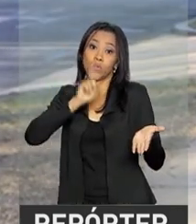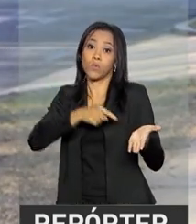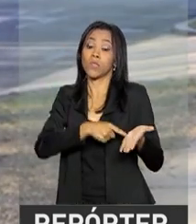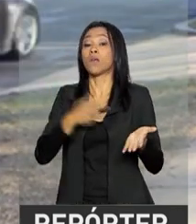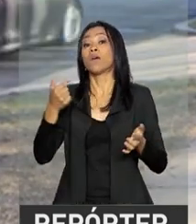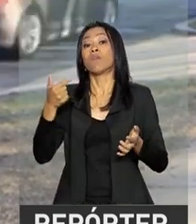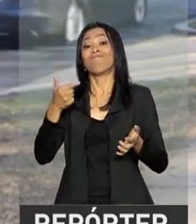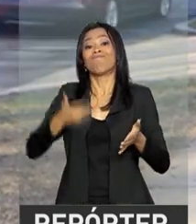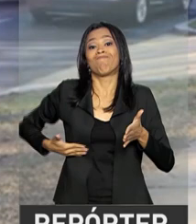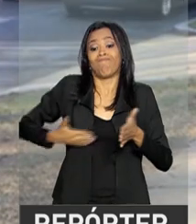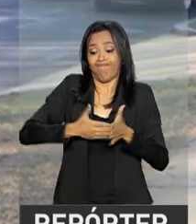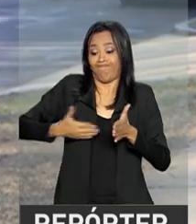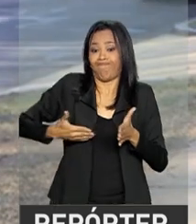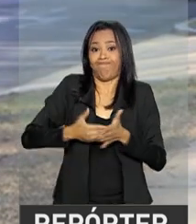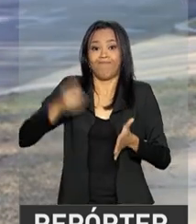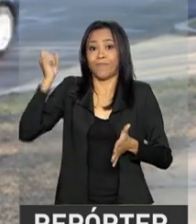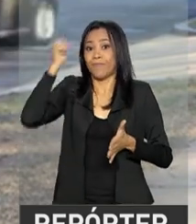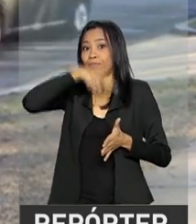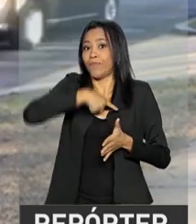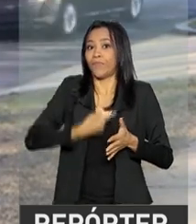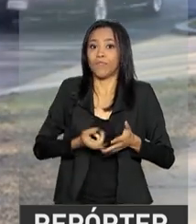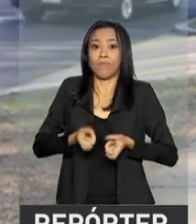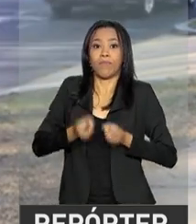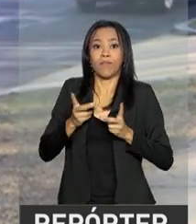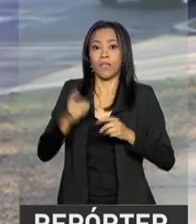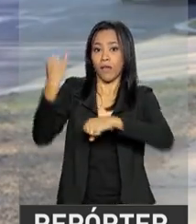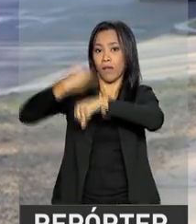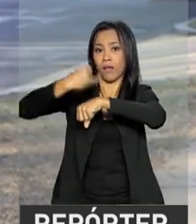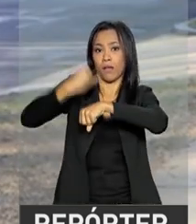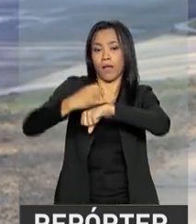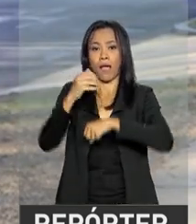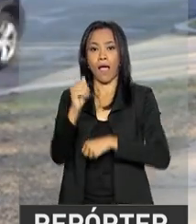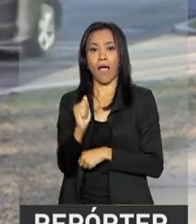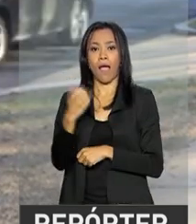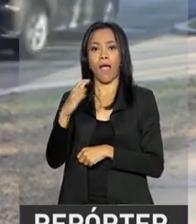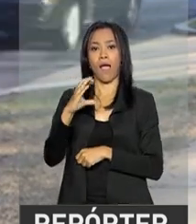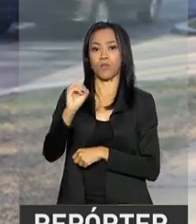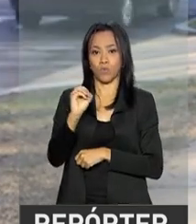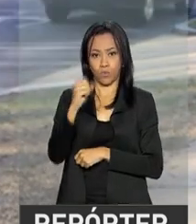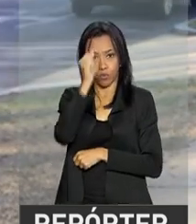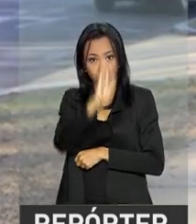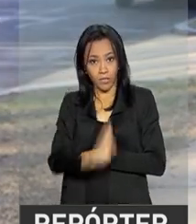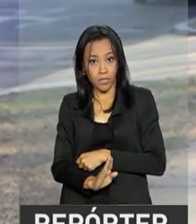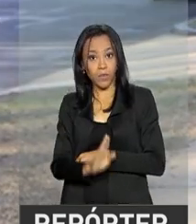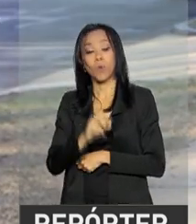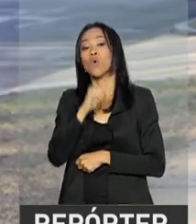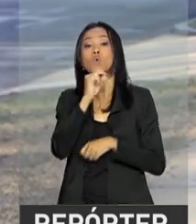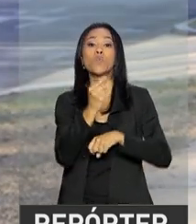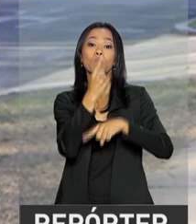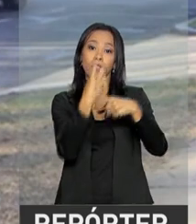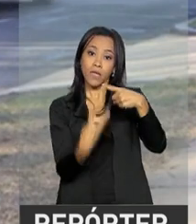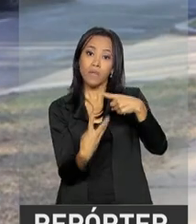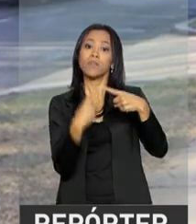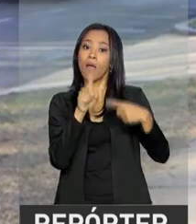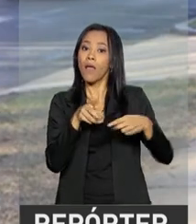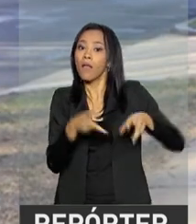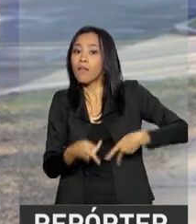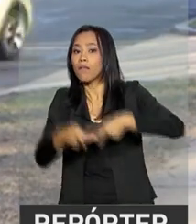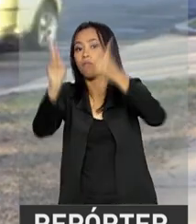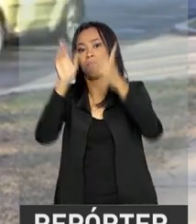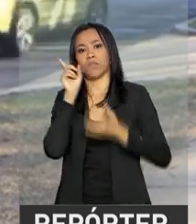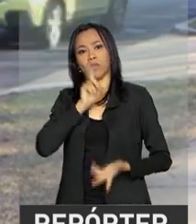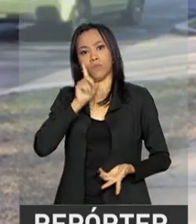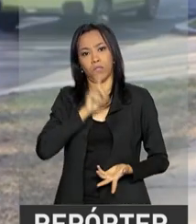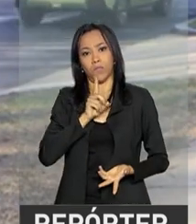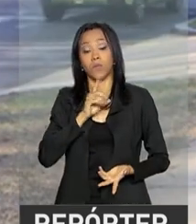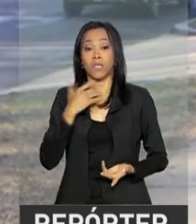à importação de aço no país um terço das exportações de aço do brasil são destinados ao mercado norte americano